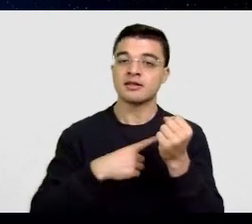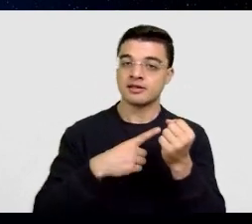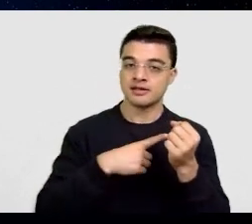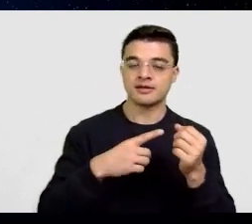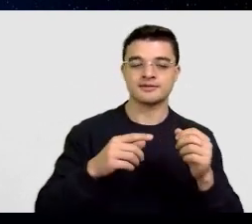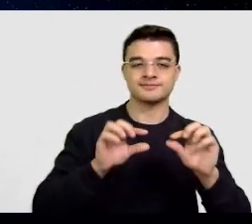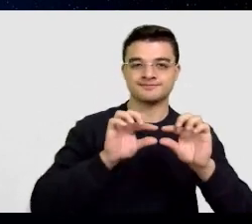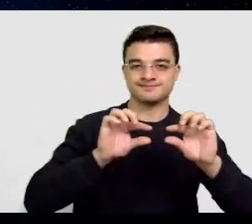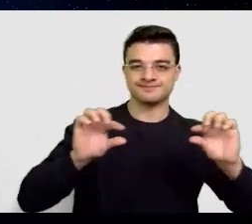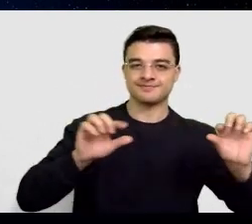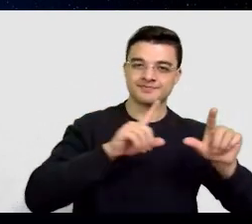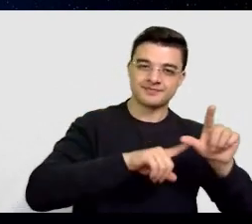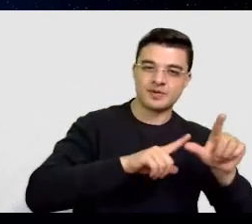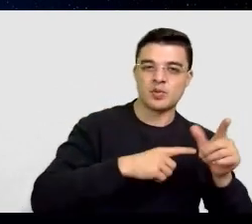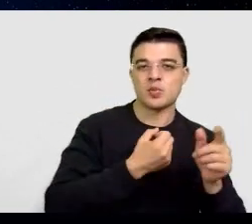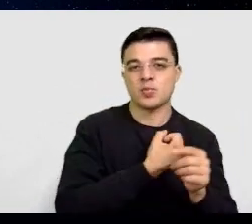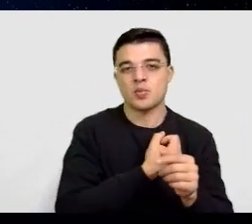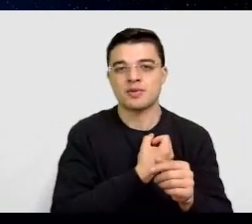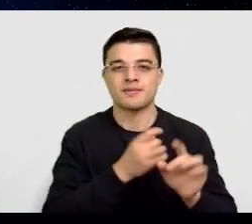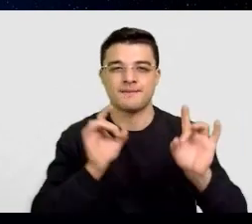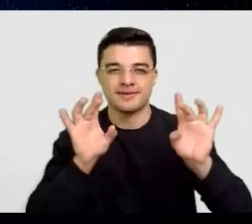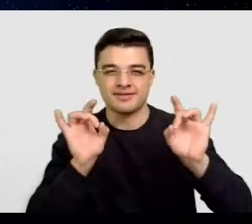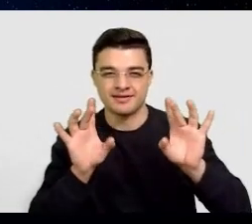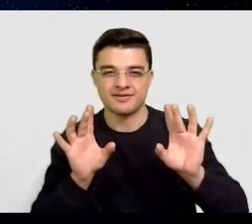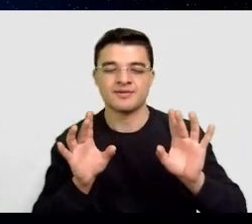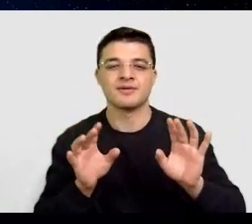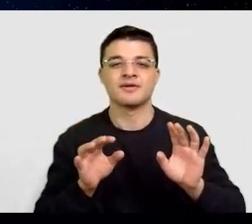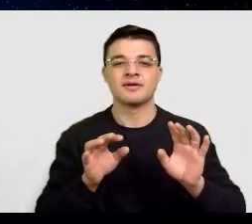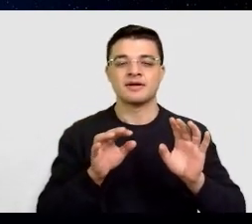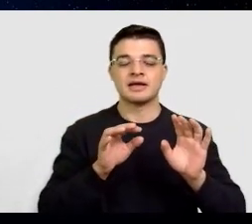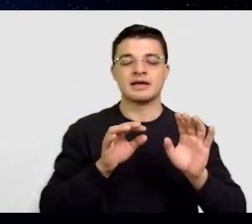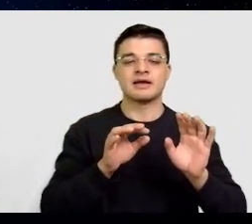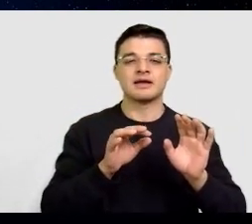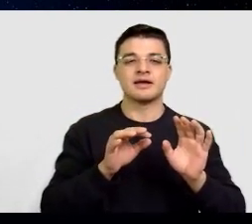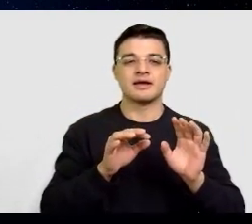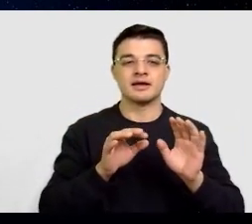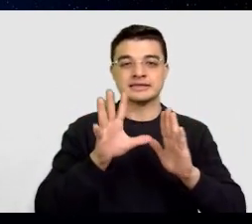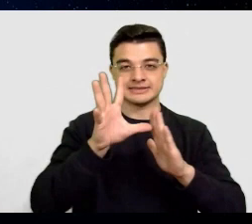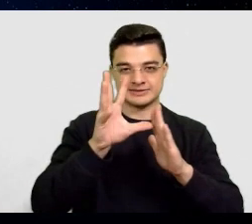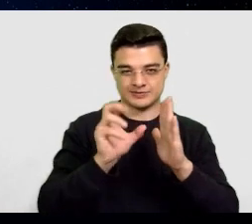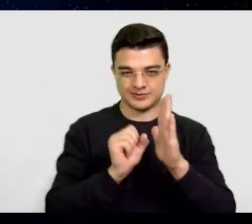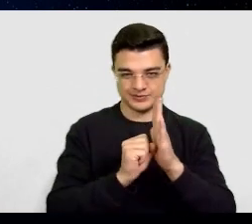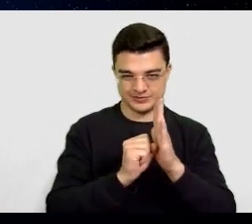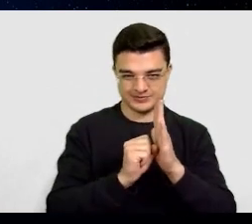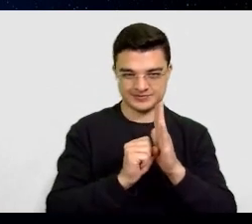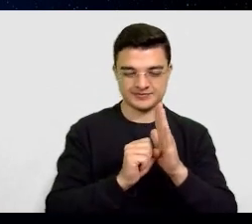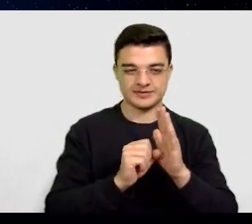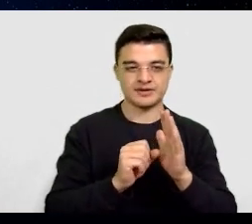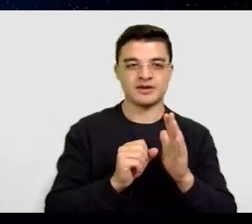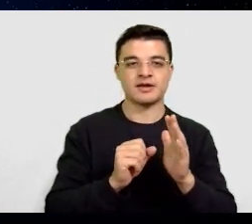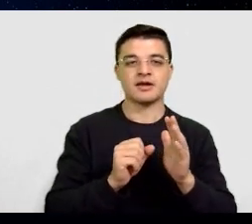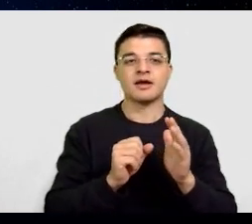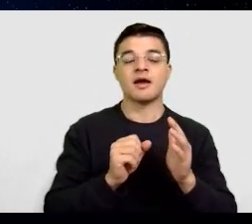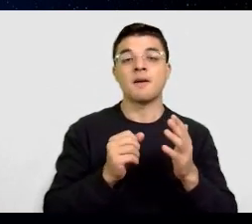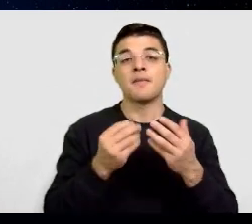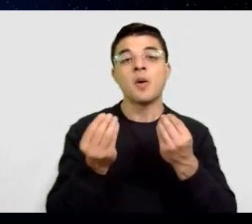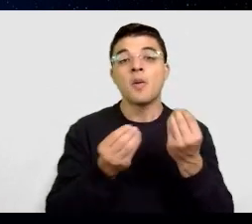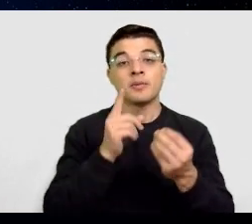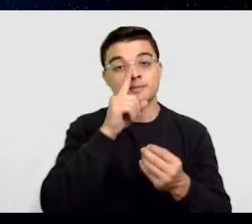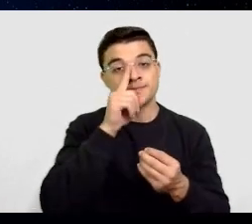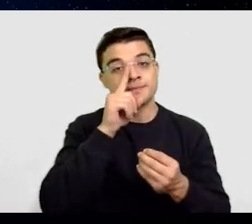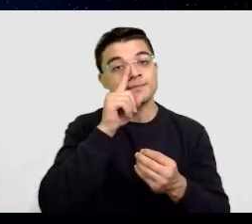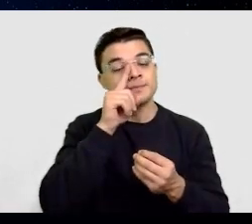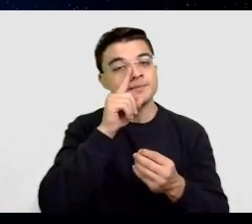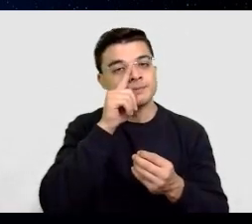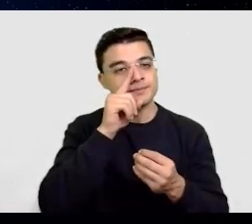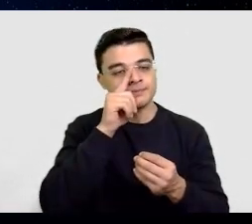como implementar isso e fazer isso girar na minha aplicação. Onde que mora o perigo aqui, falando no viés de segurança? O primeiro ponto que